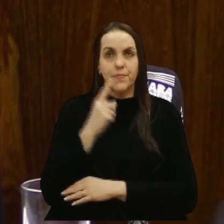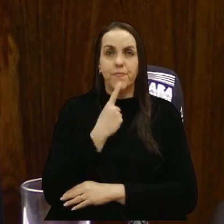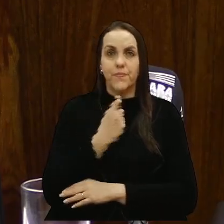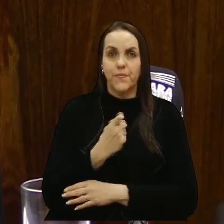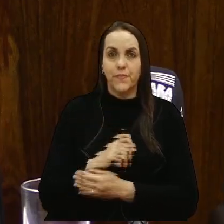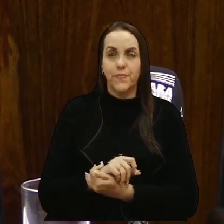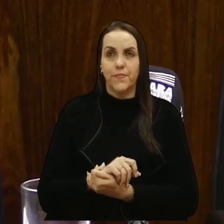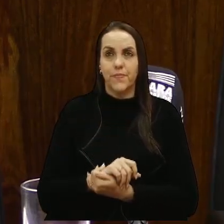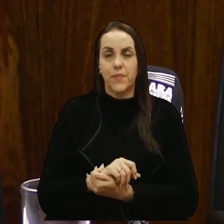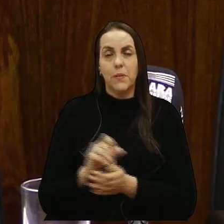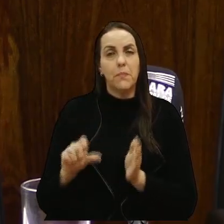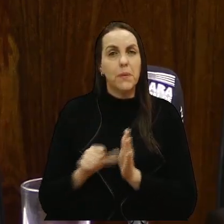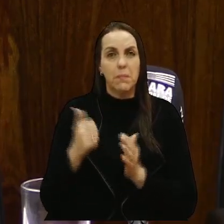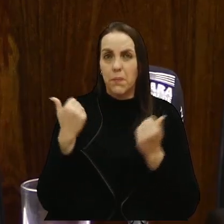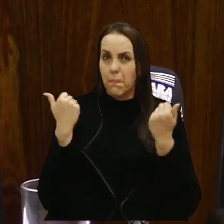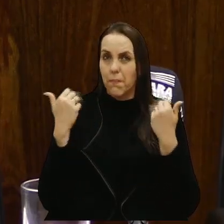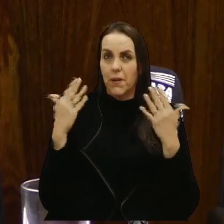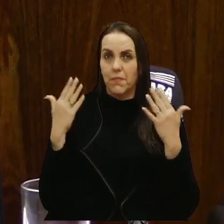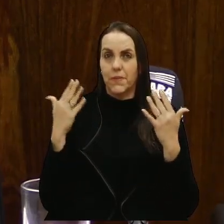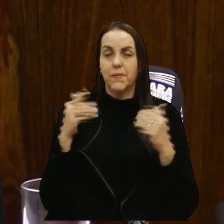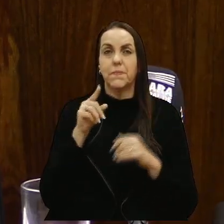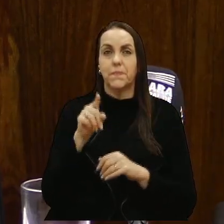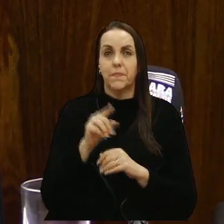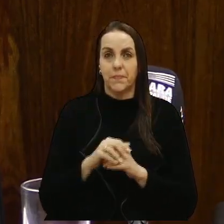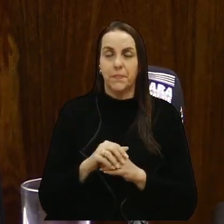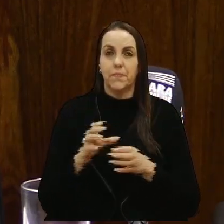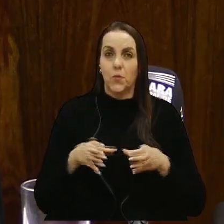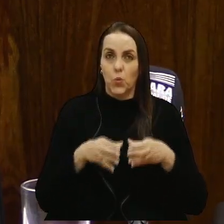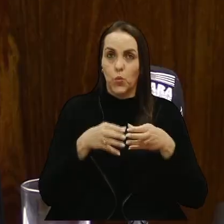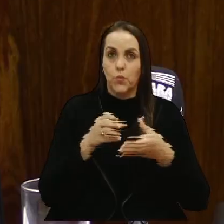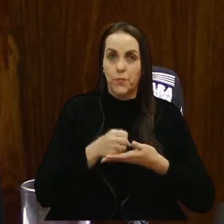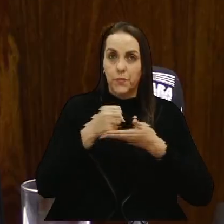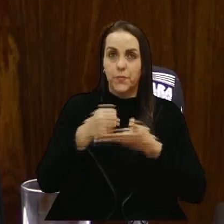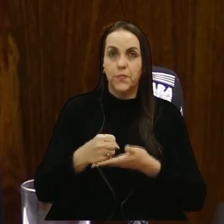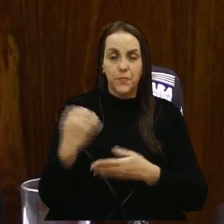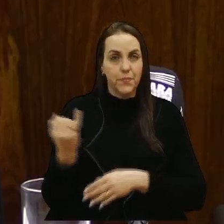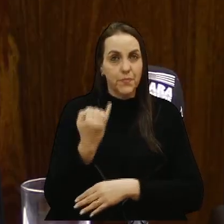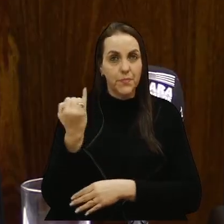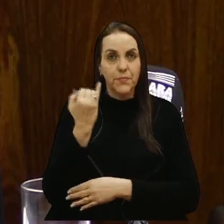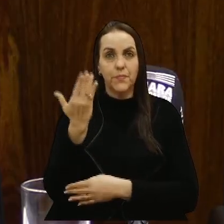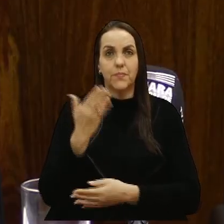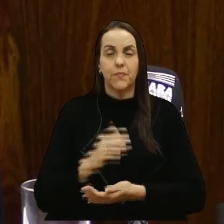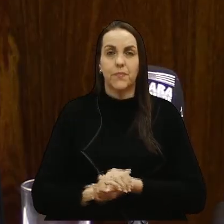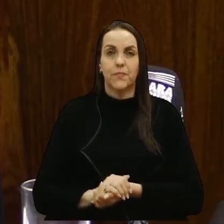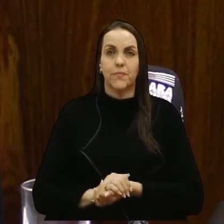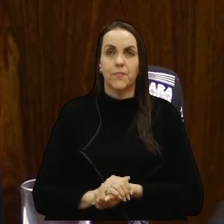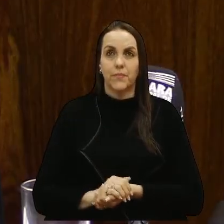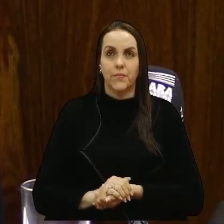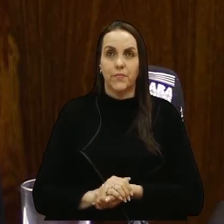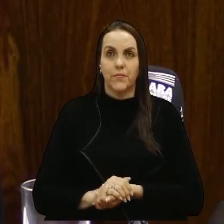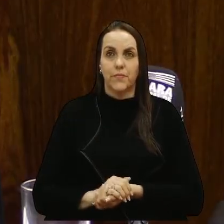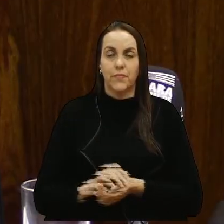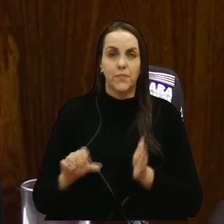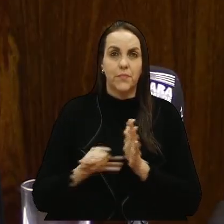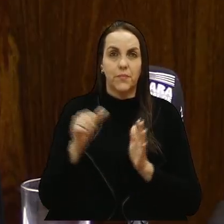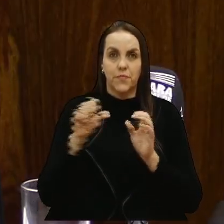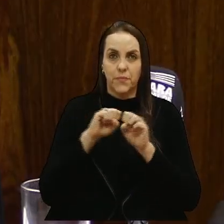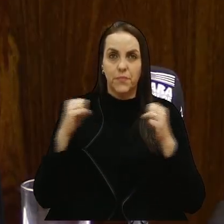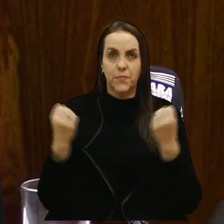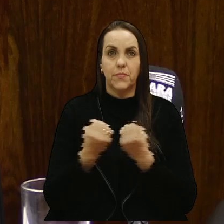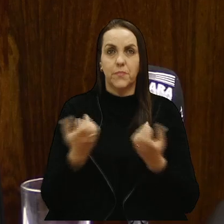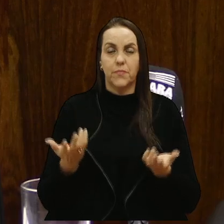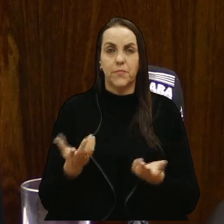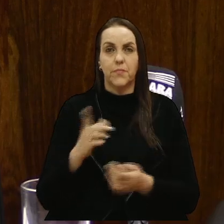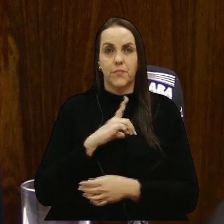primeiro lugar, parabéns por essa frente parlamentar tão importante, por esse primeiro seminário que